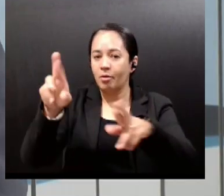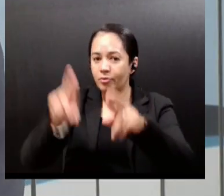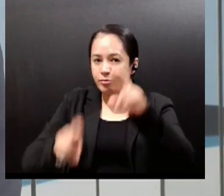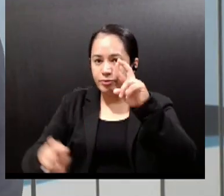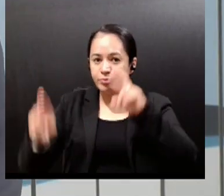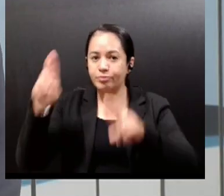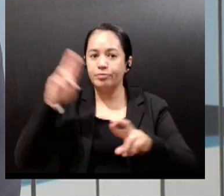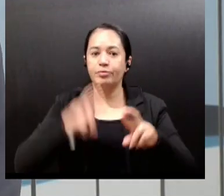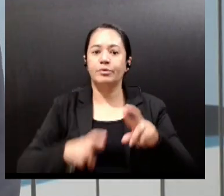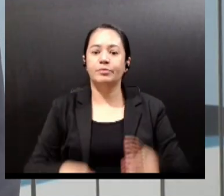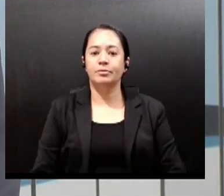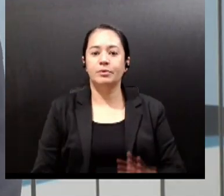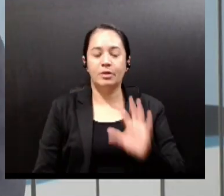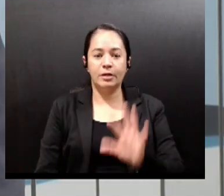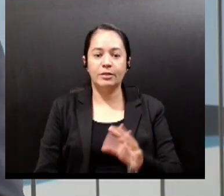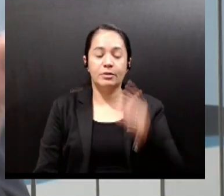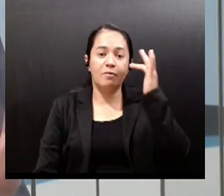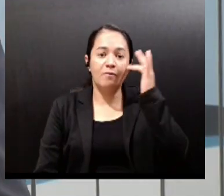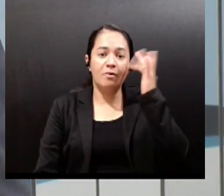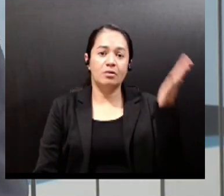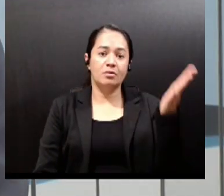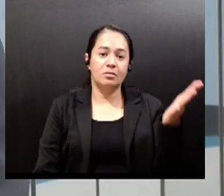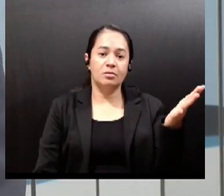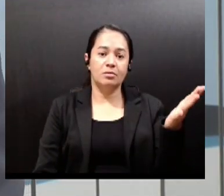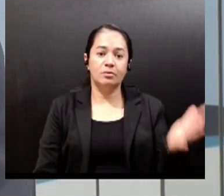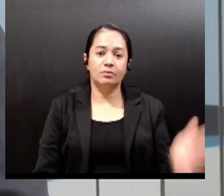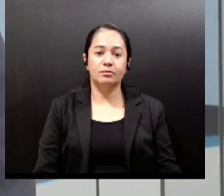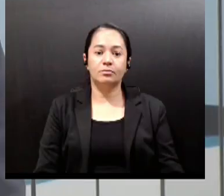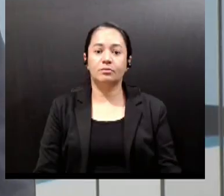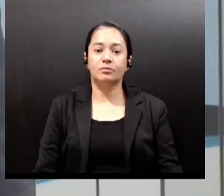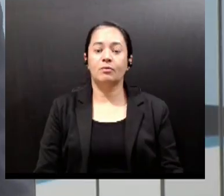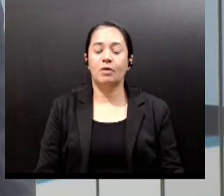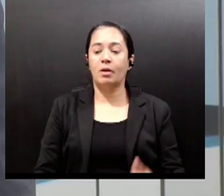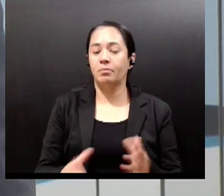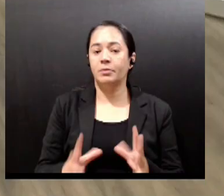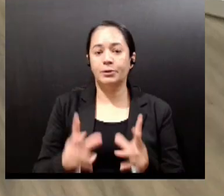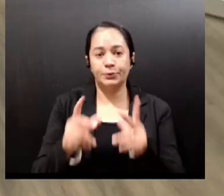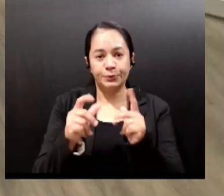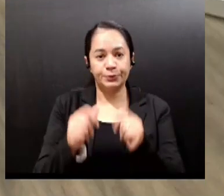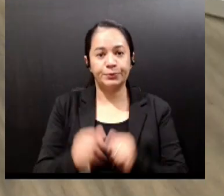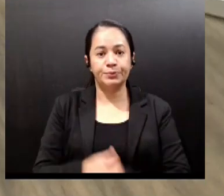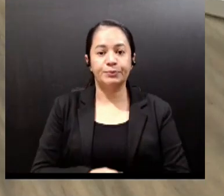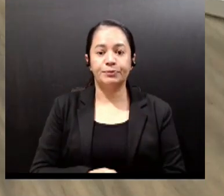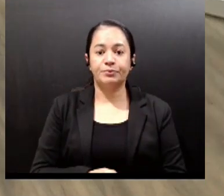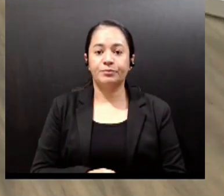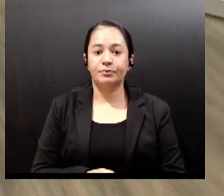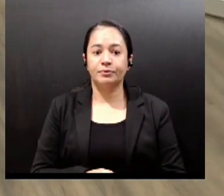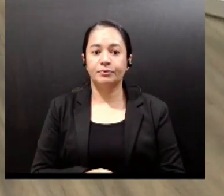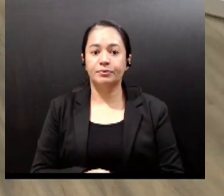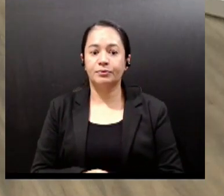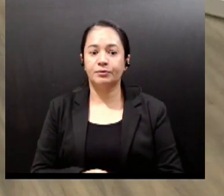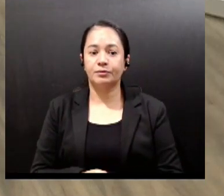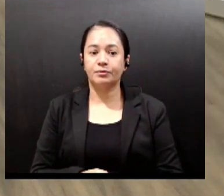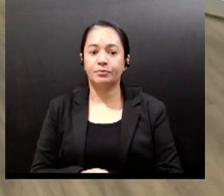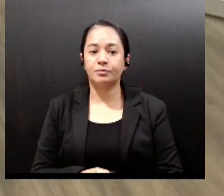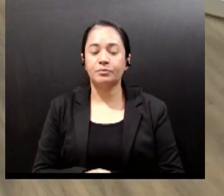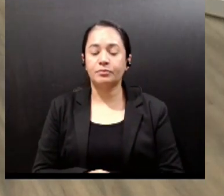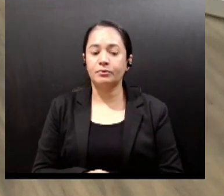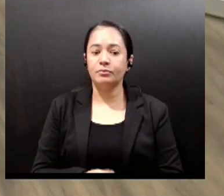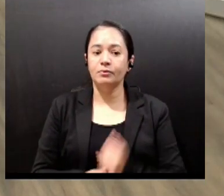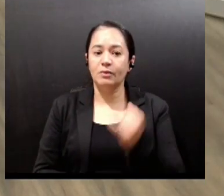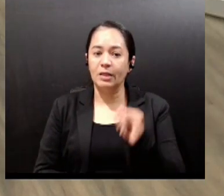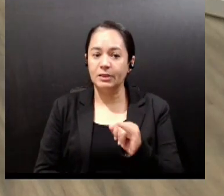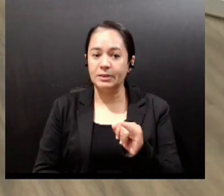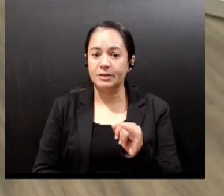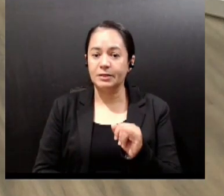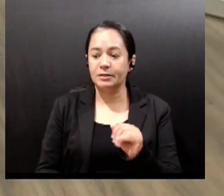isso vai facilitar bastante para ambos os lados. Quando o motociclista decide